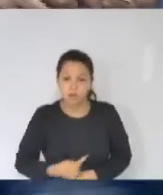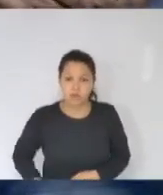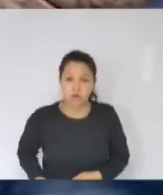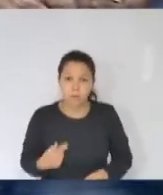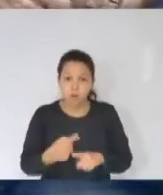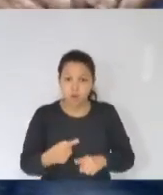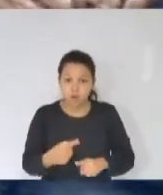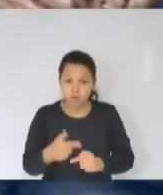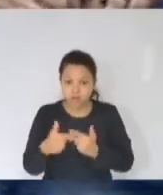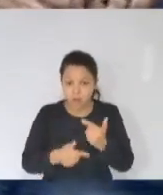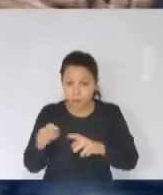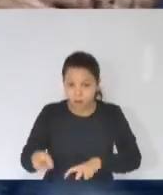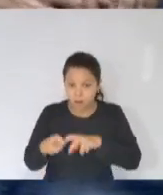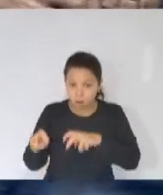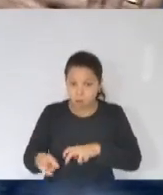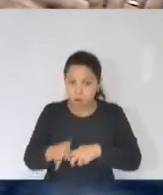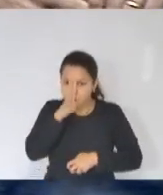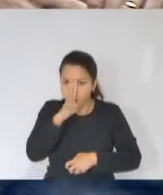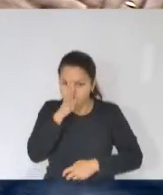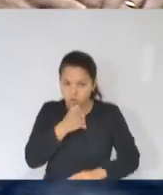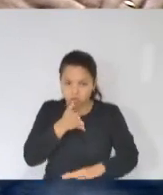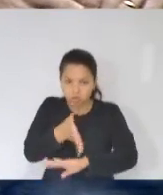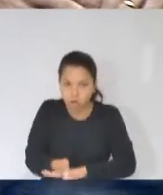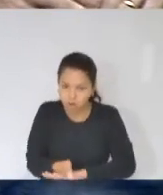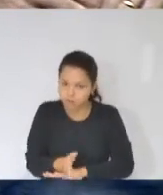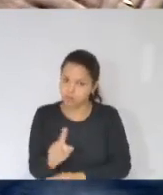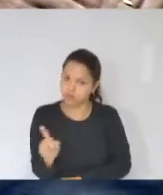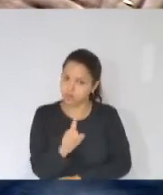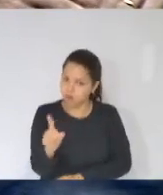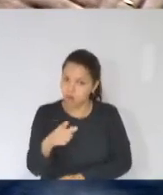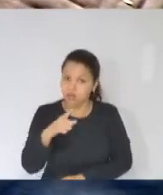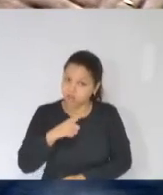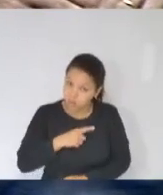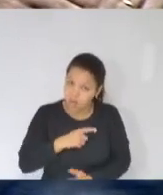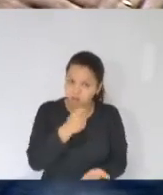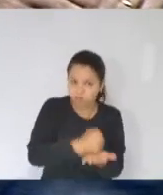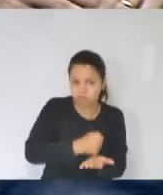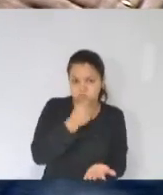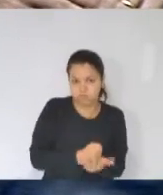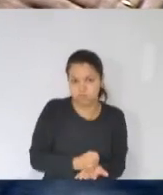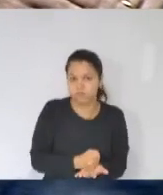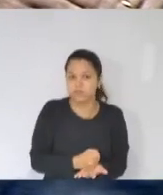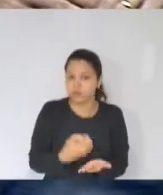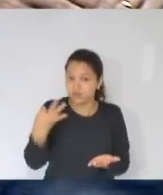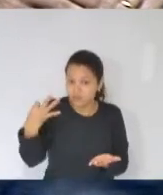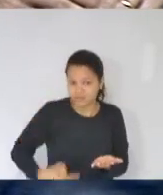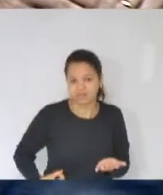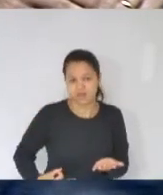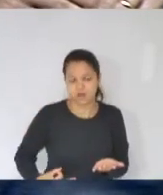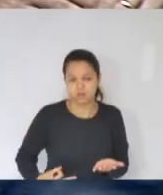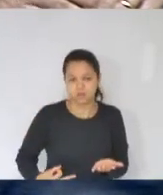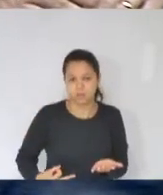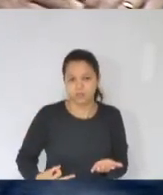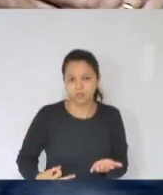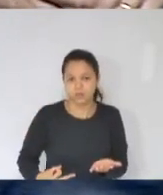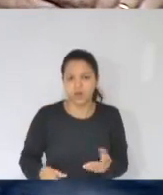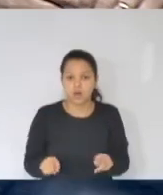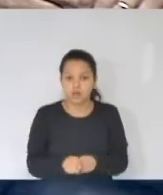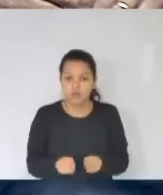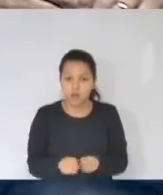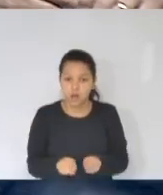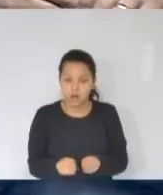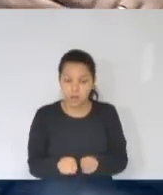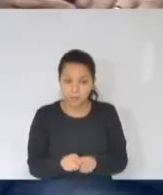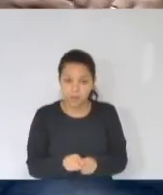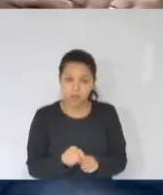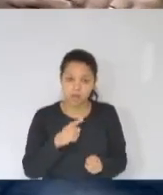invasor. O agricultor tem escritura pública com o emblema da República.